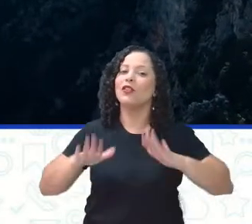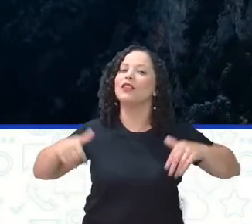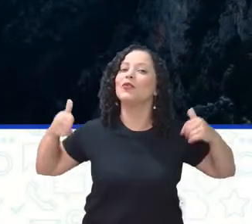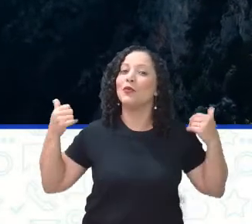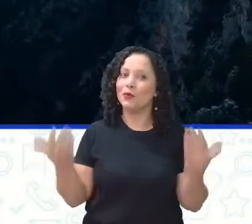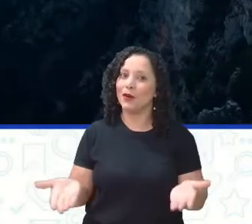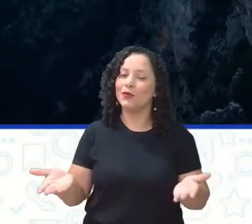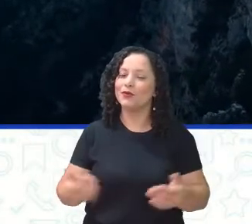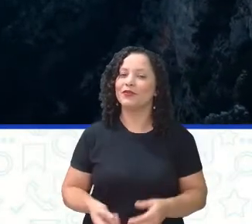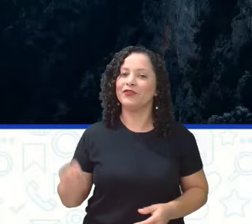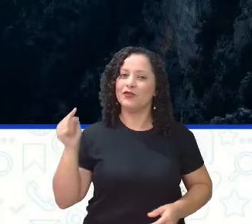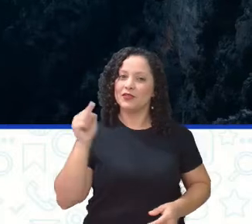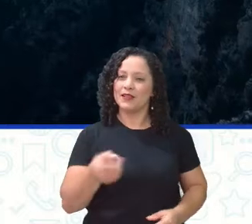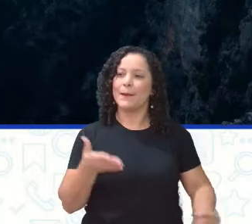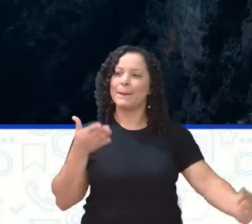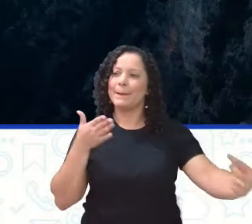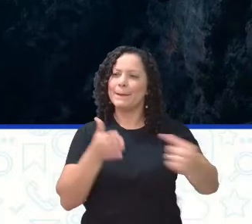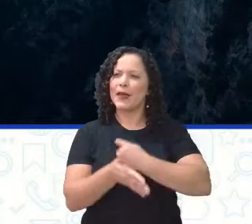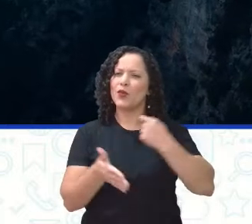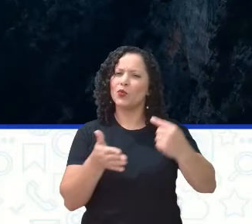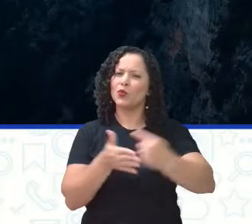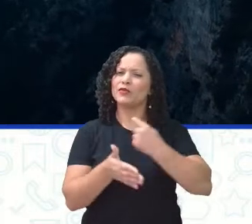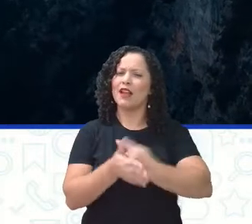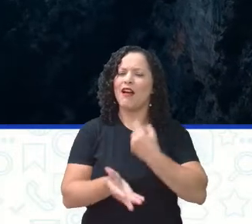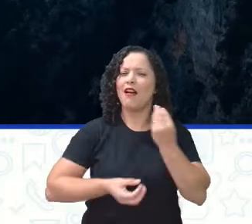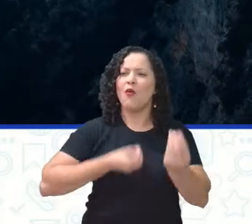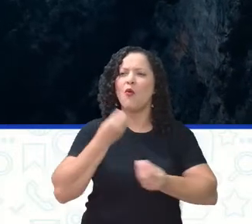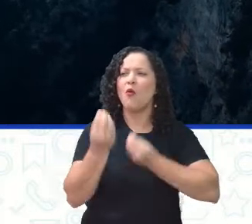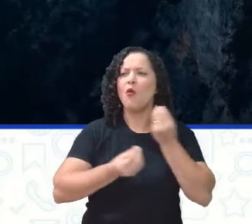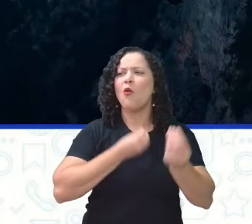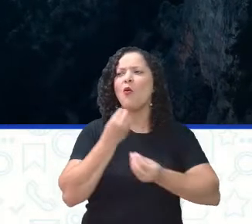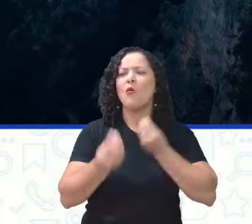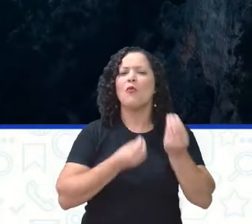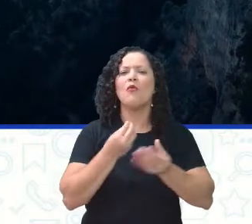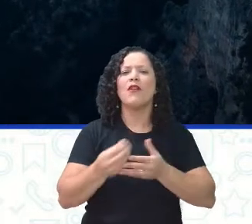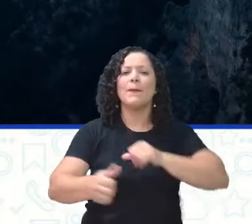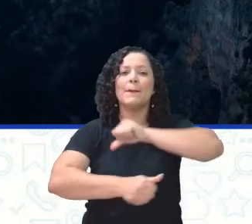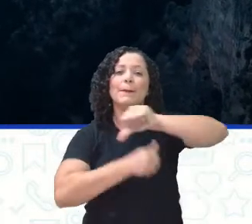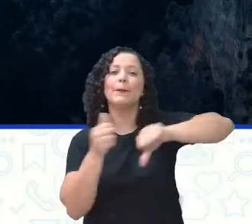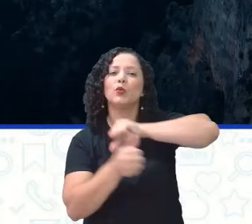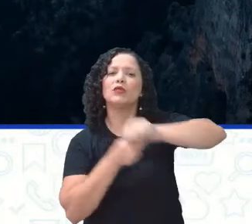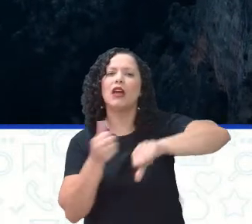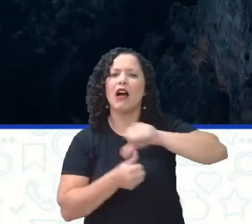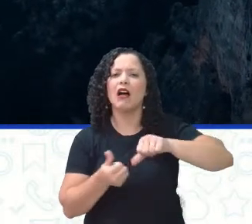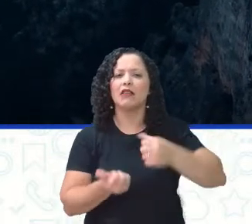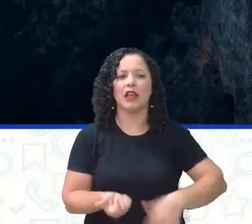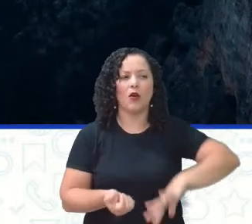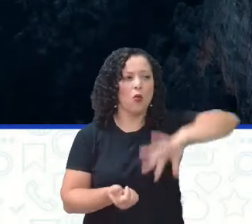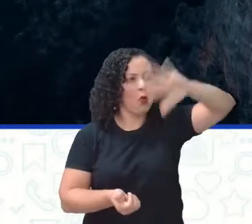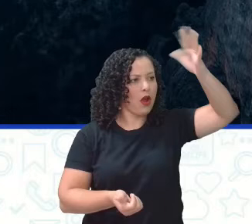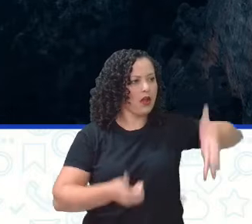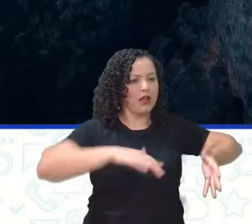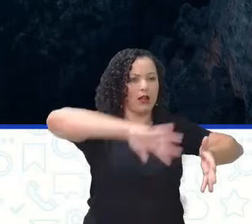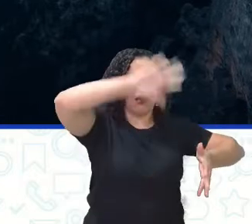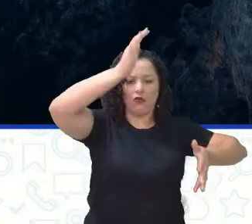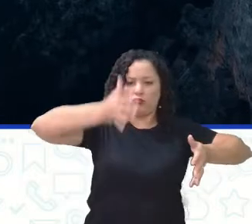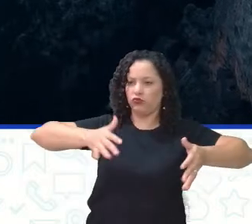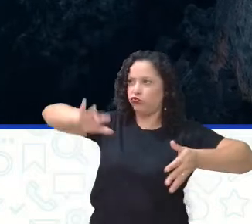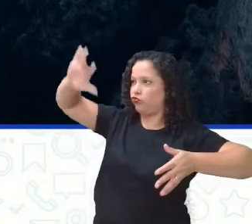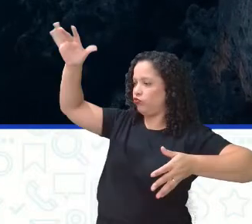sua escola. Você perguntou como é que o intemperismo vai alterar o relevo. Ele vai ter, ó, três